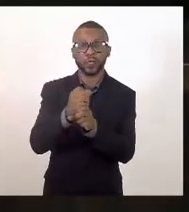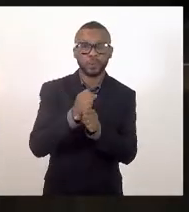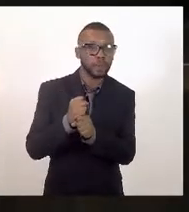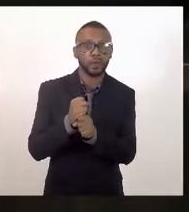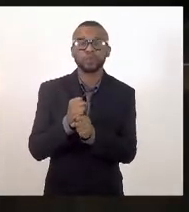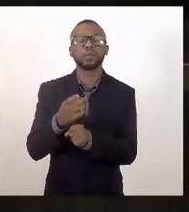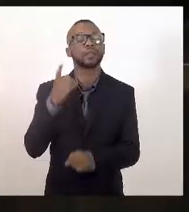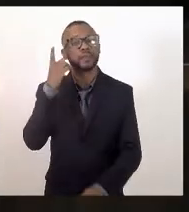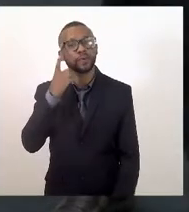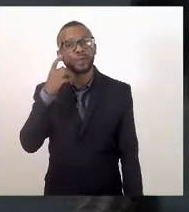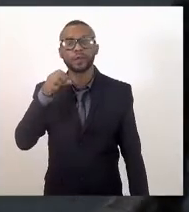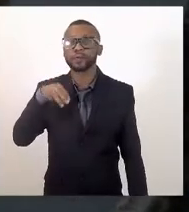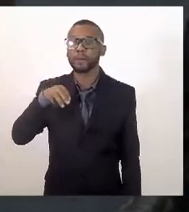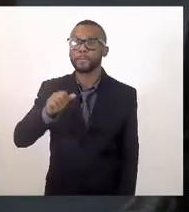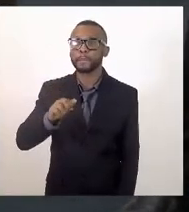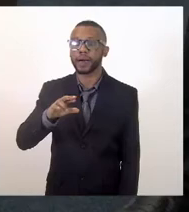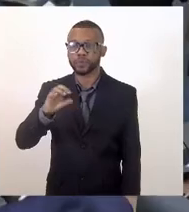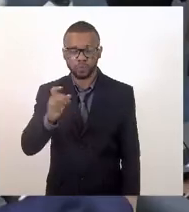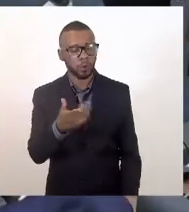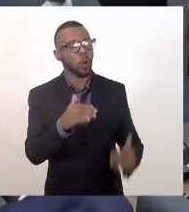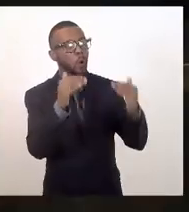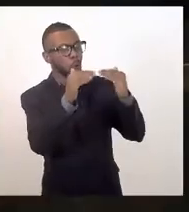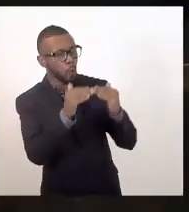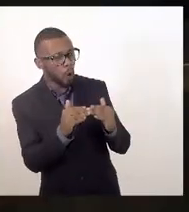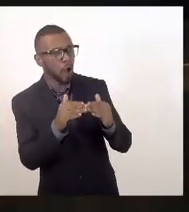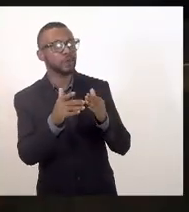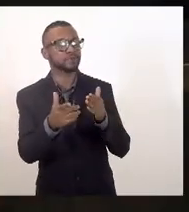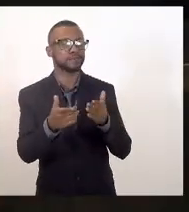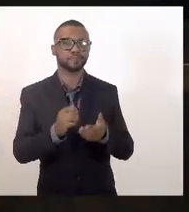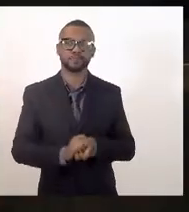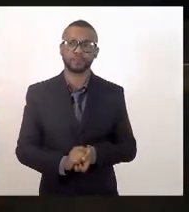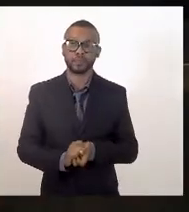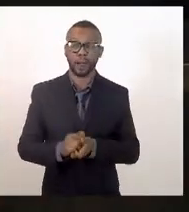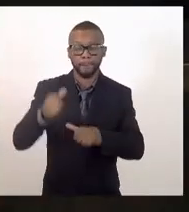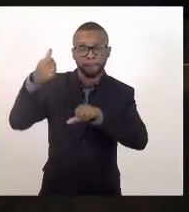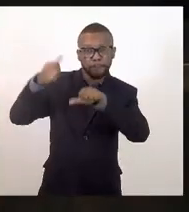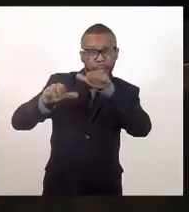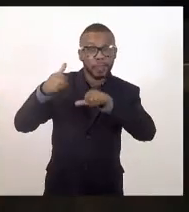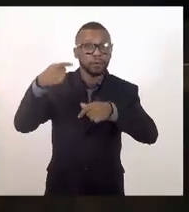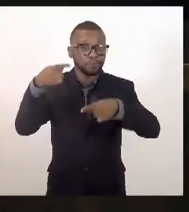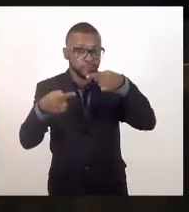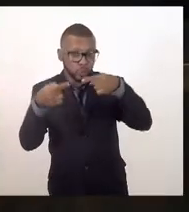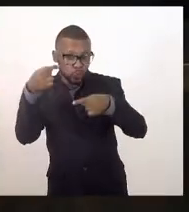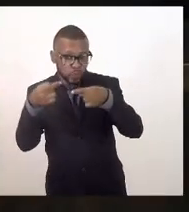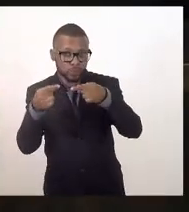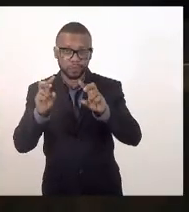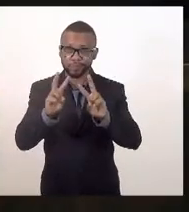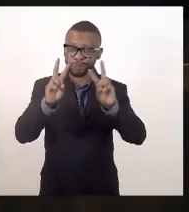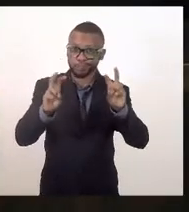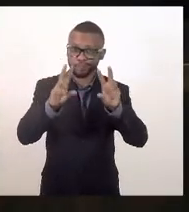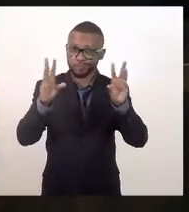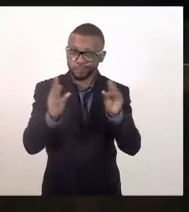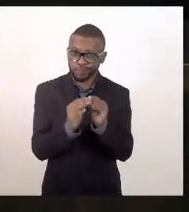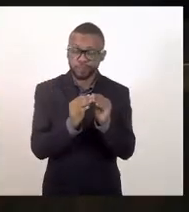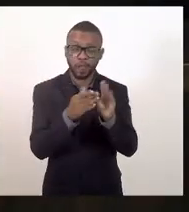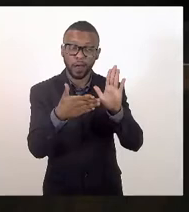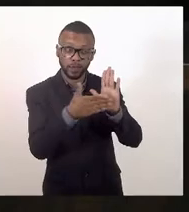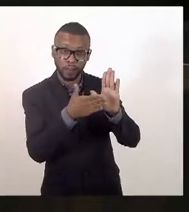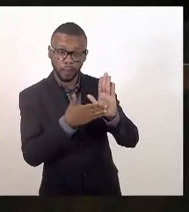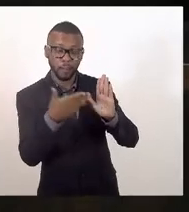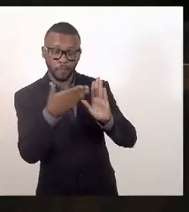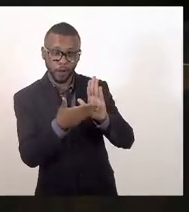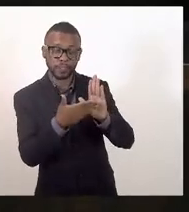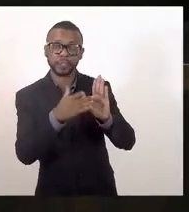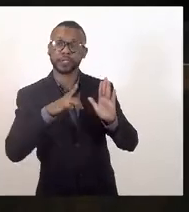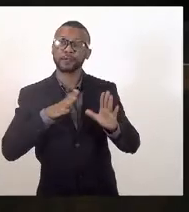Canella. Acompanha o CCJ. Os pareceres emitidos em discussão. Não havendo quem querer discutir, encerrada a discussão, a presente proposta recebeu